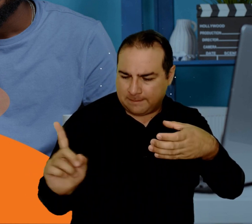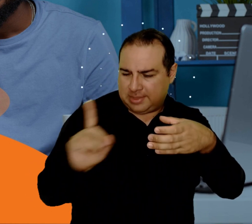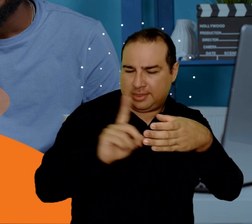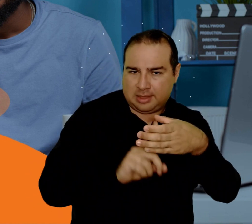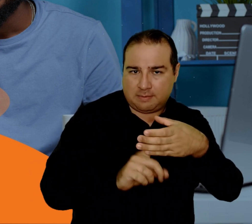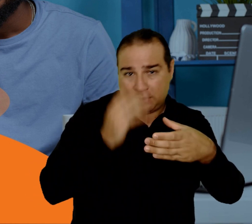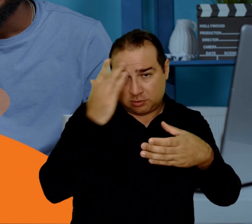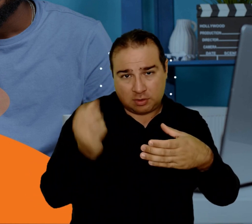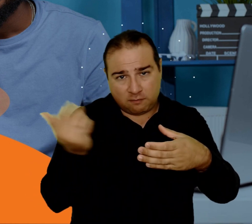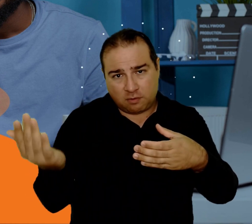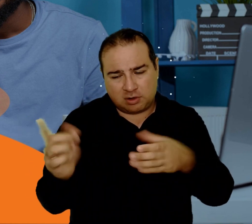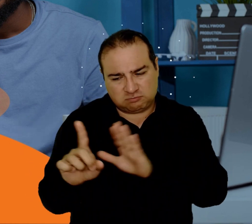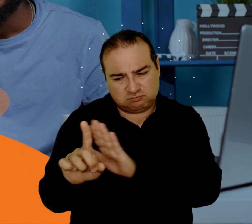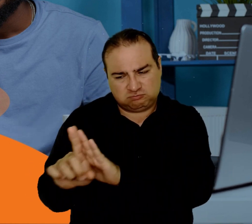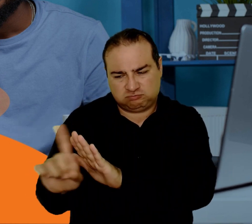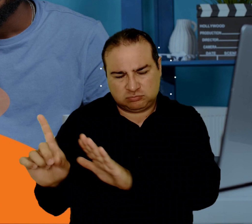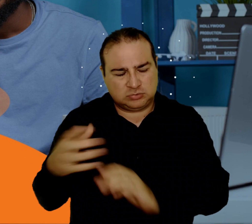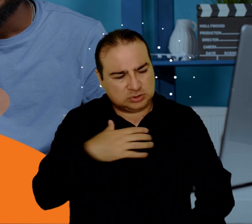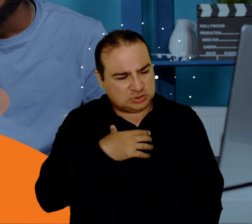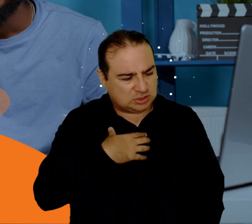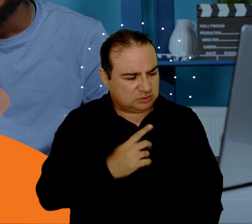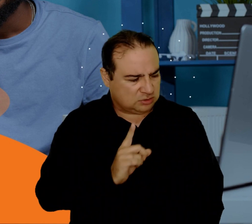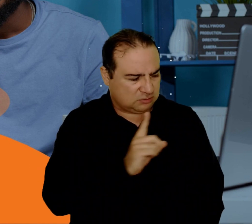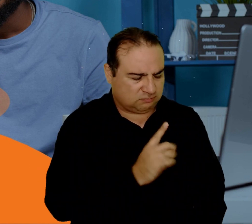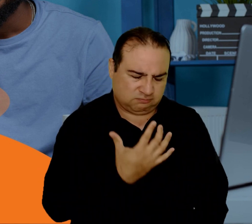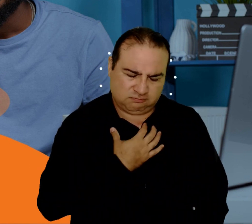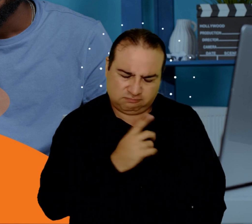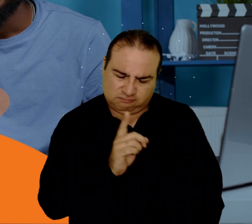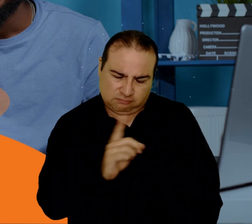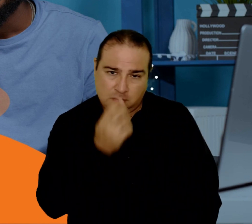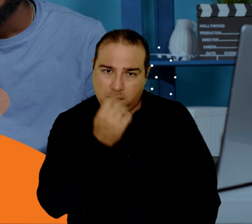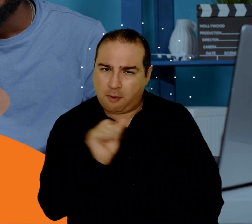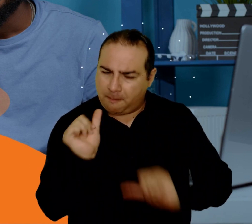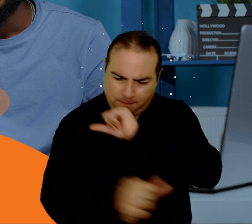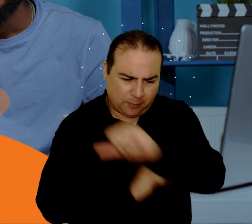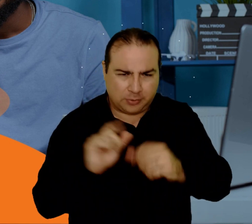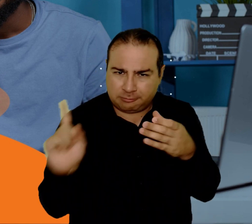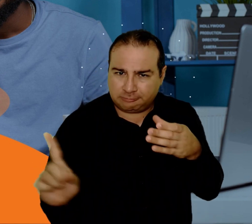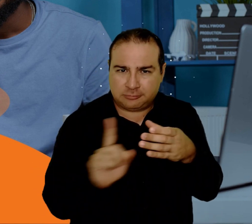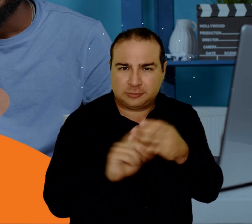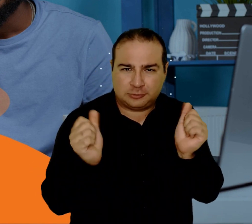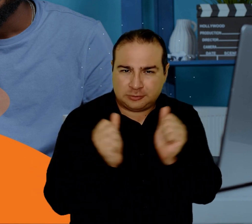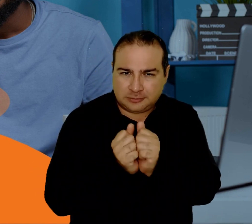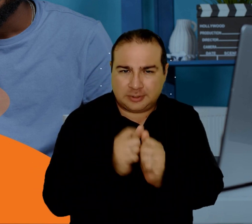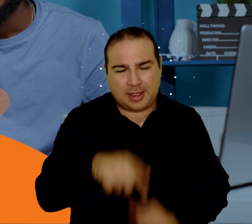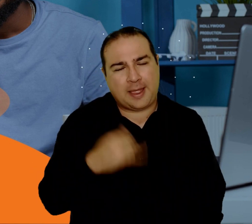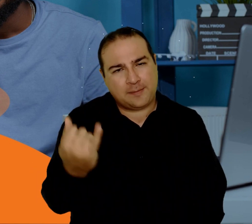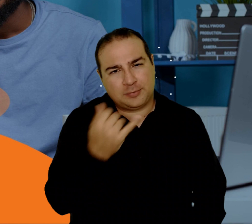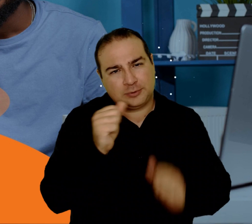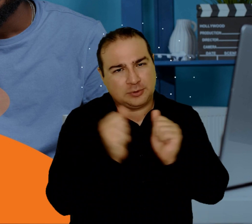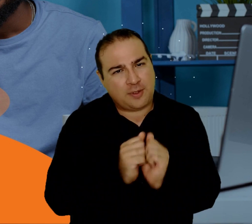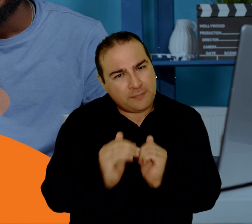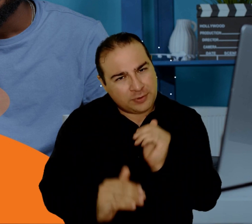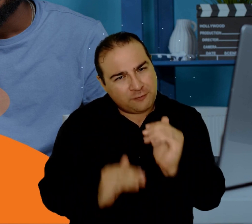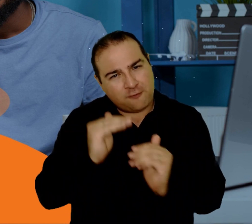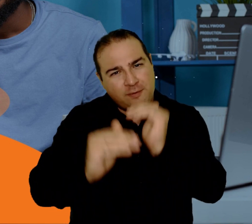para dentro quem está fora, quem não se sente parte desse sistema educacional, que ele é tão